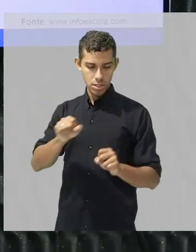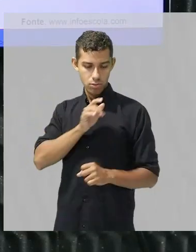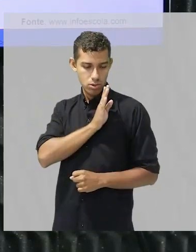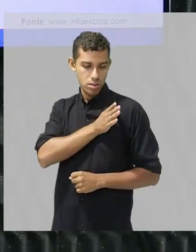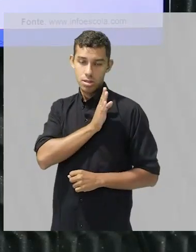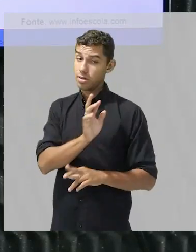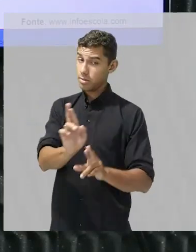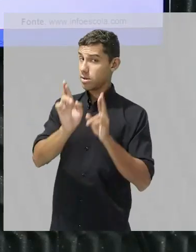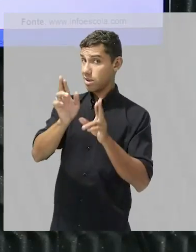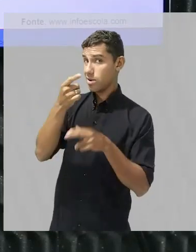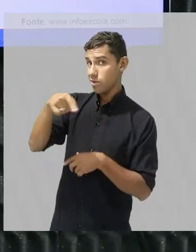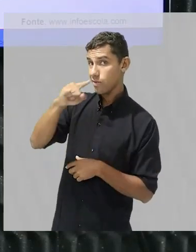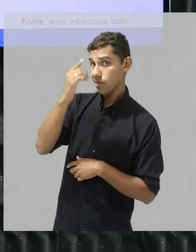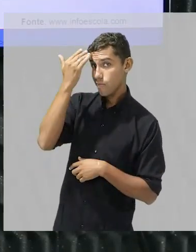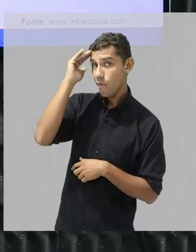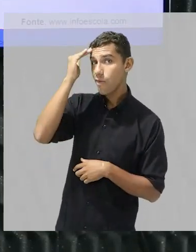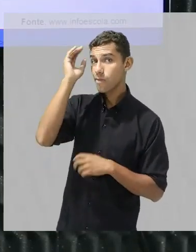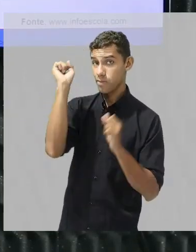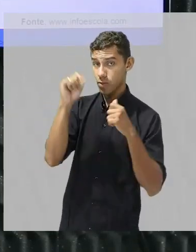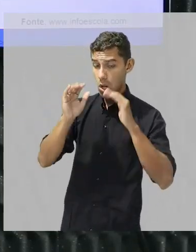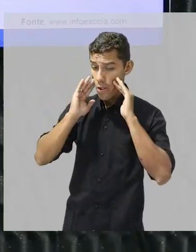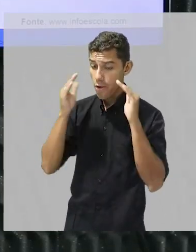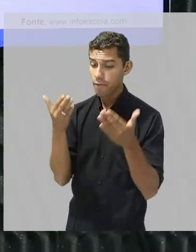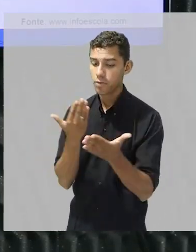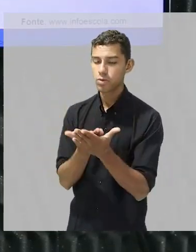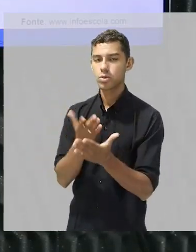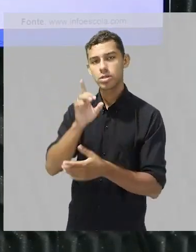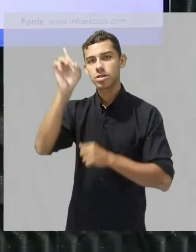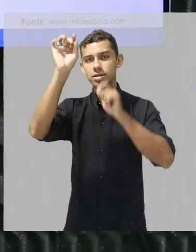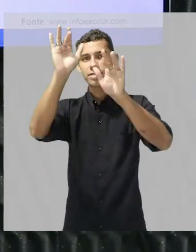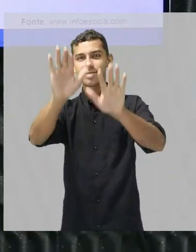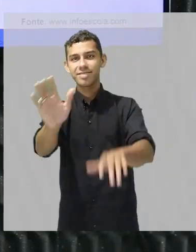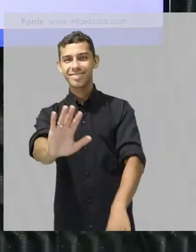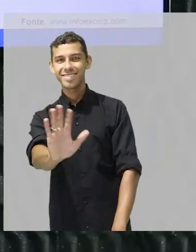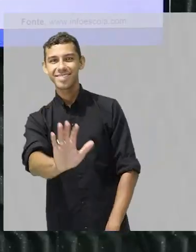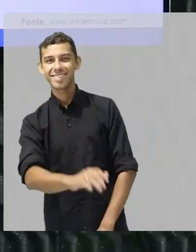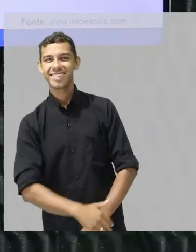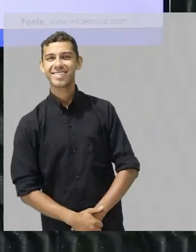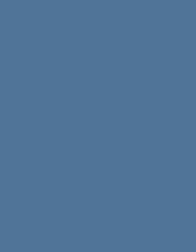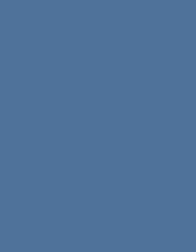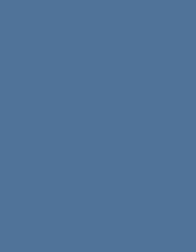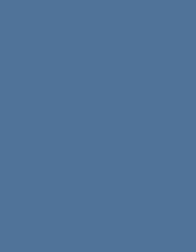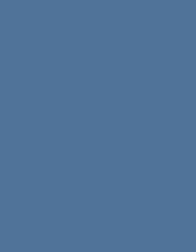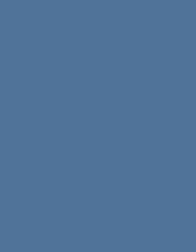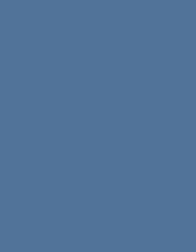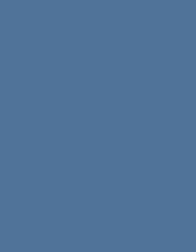cardiovascular. Espero que vocês tenham entendido, pessoal, tá? Fique com Deus, até mais. Tchau, tchau.